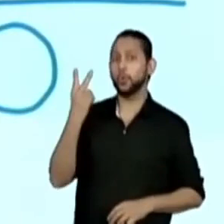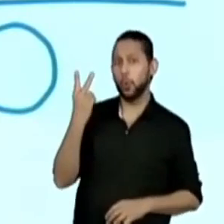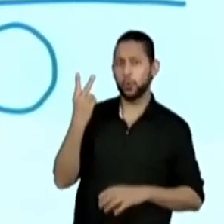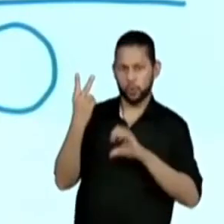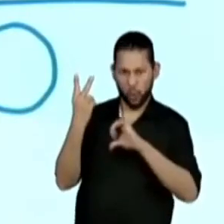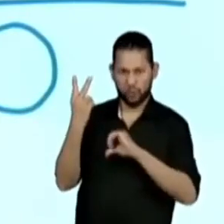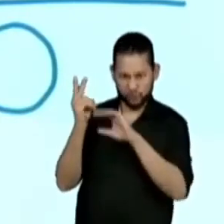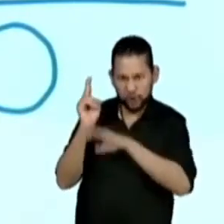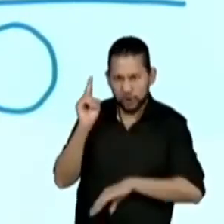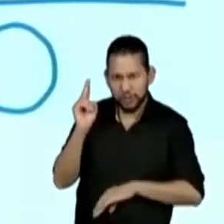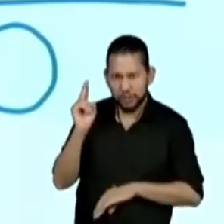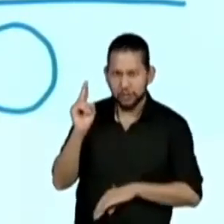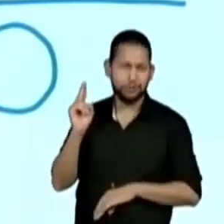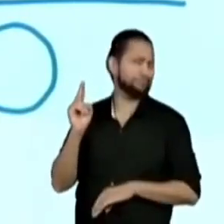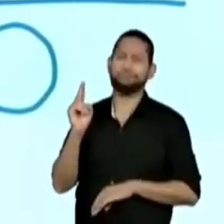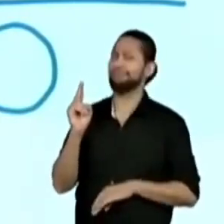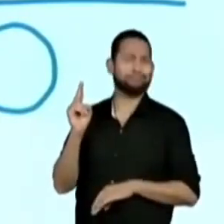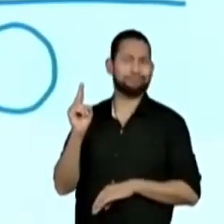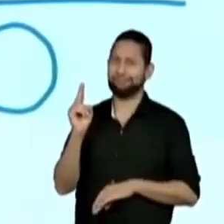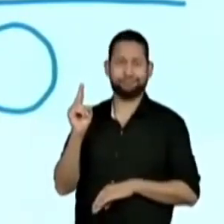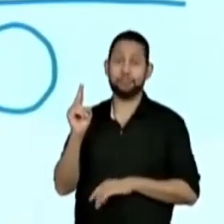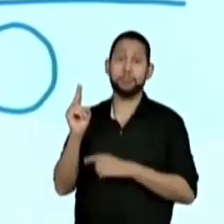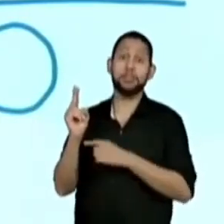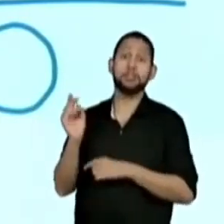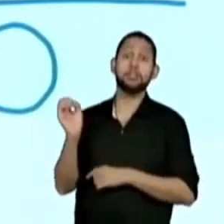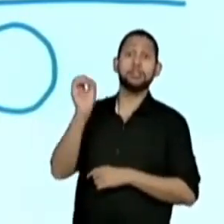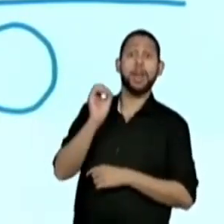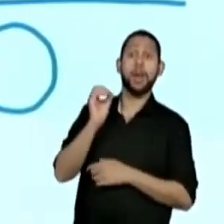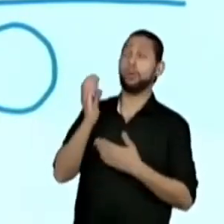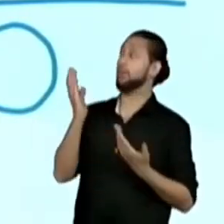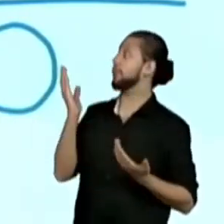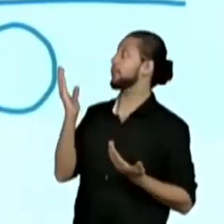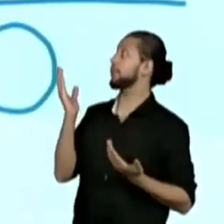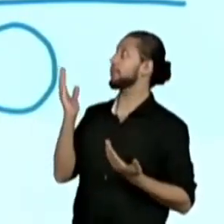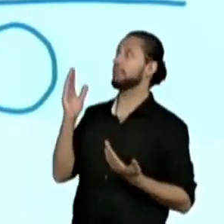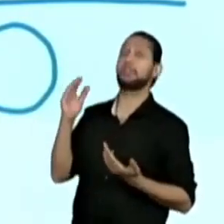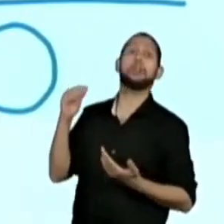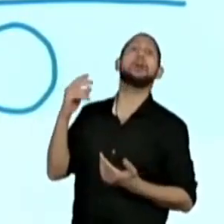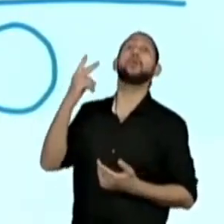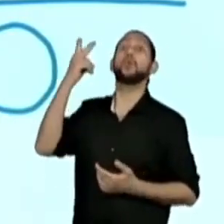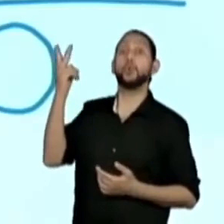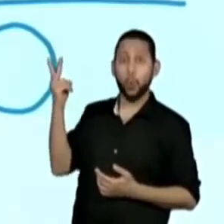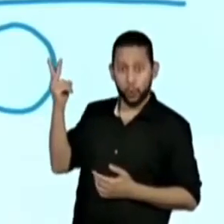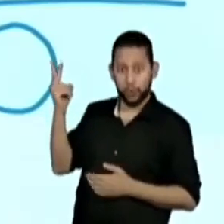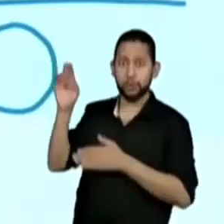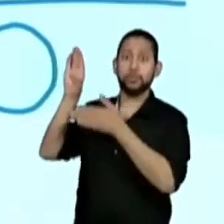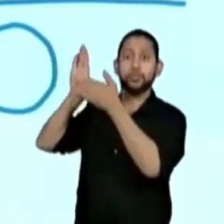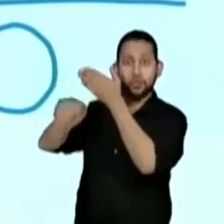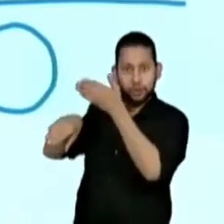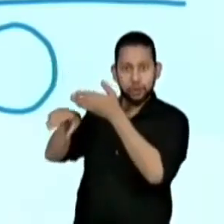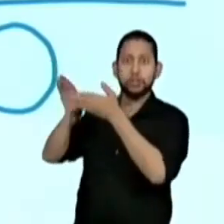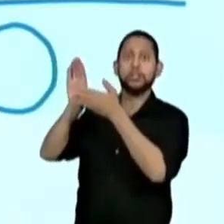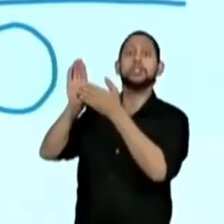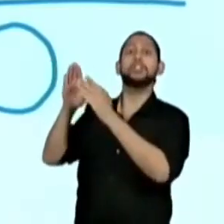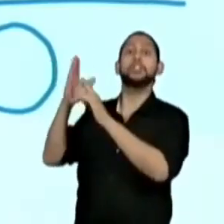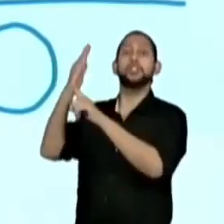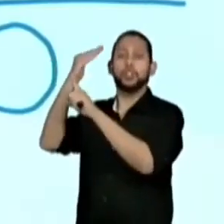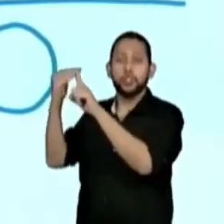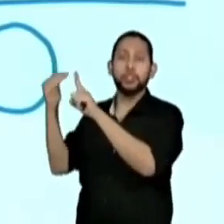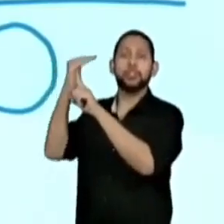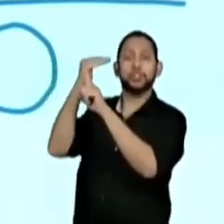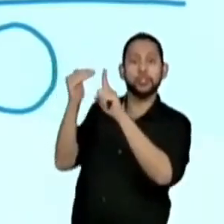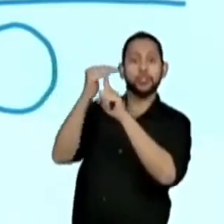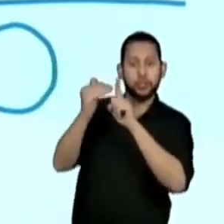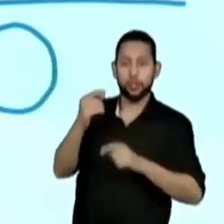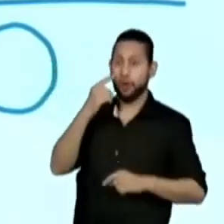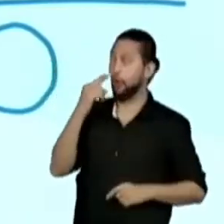para tirar no E aí Acho que não hein só que o vizinho do dois tá zerado Então a gente vai pegar no primeiro vizinho que tem alguma coisa